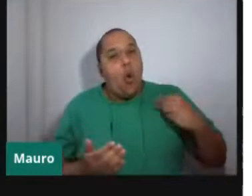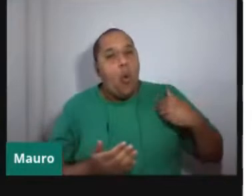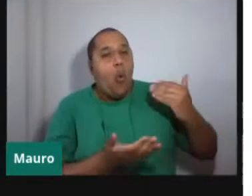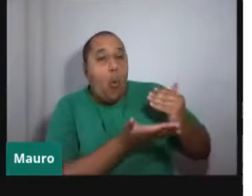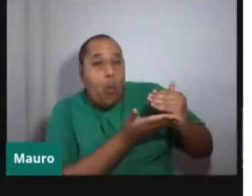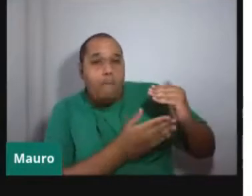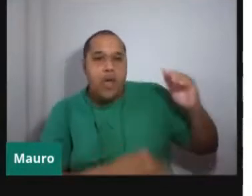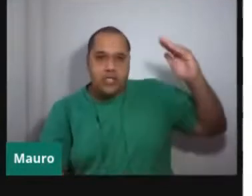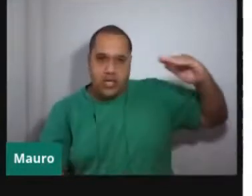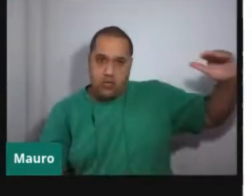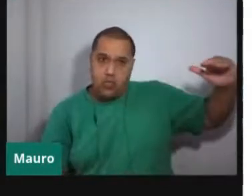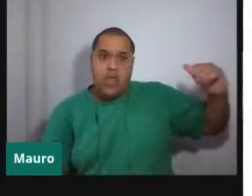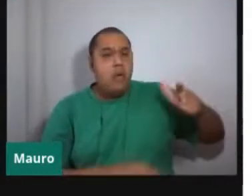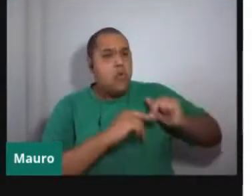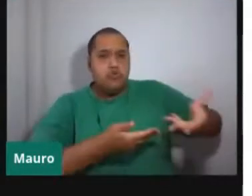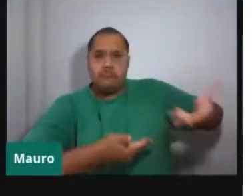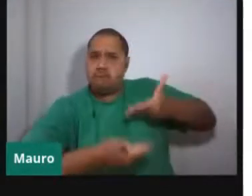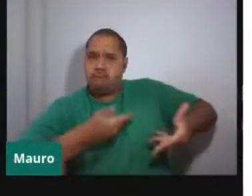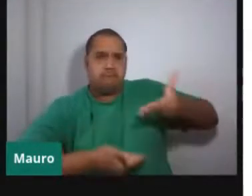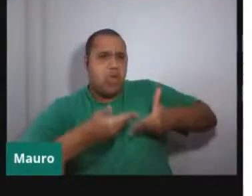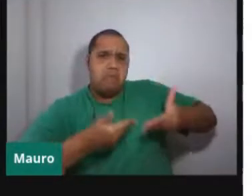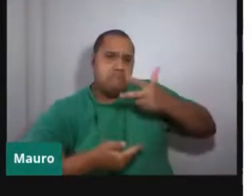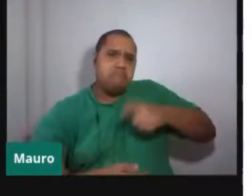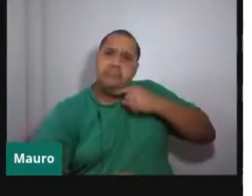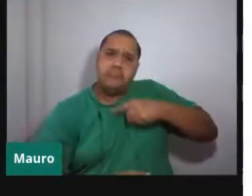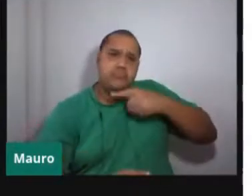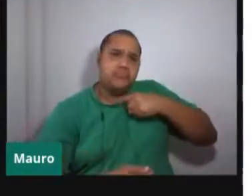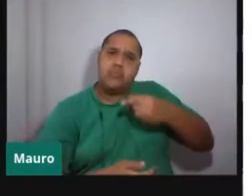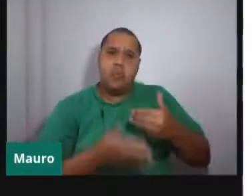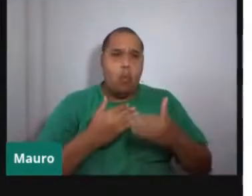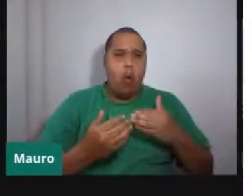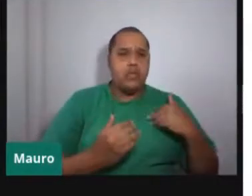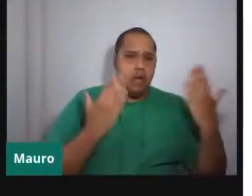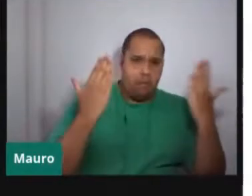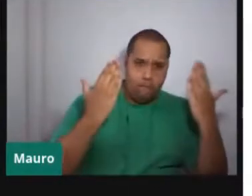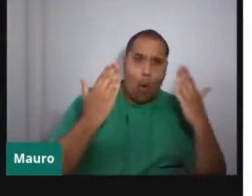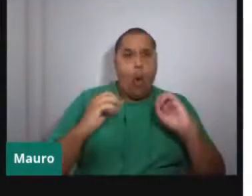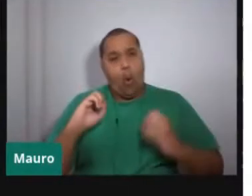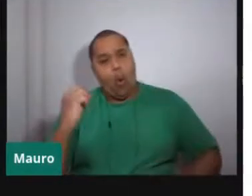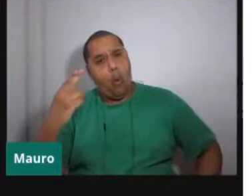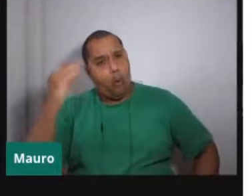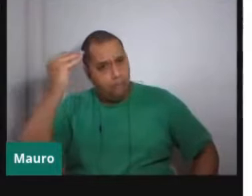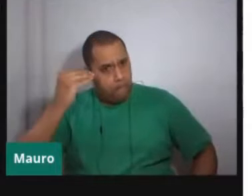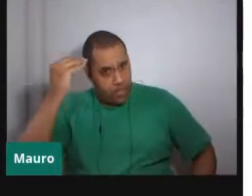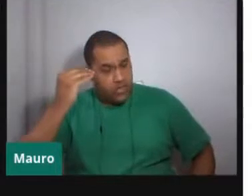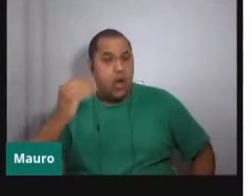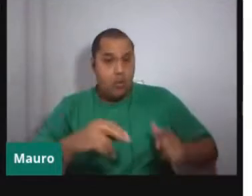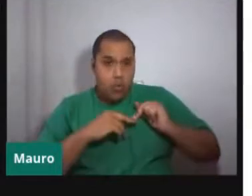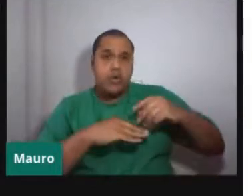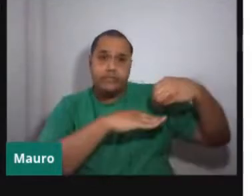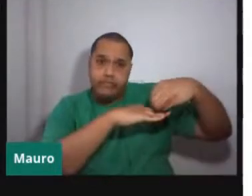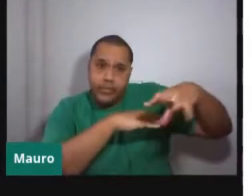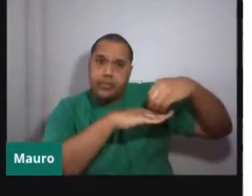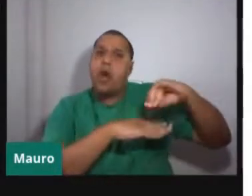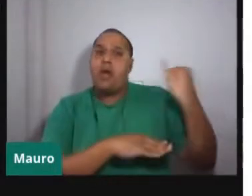pouca resposta ao tratamento, seja psicológico ou psiquiátrico. Dito isso, eu faço a ressalva de que avançou muito